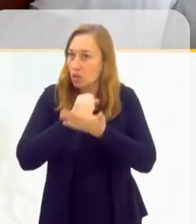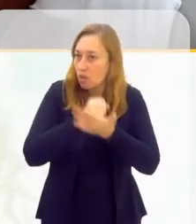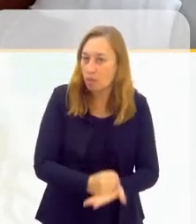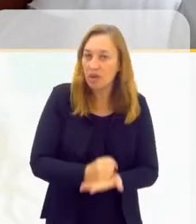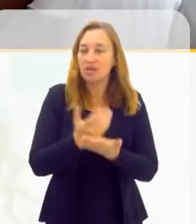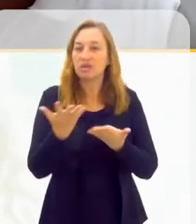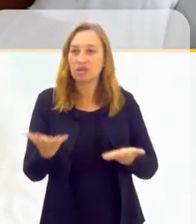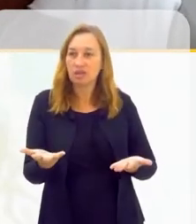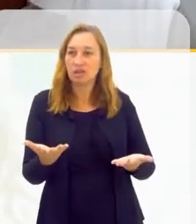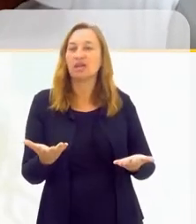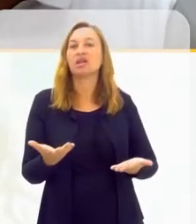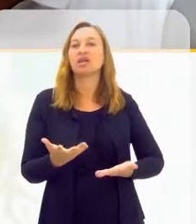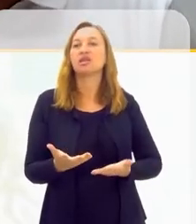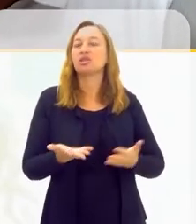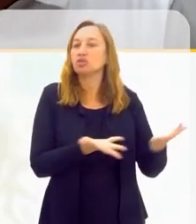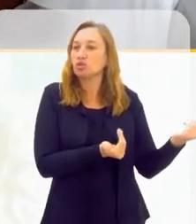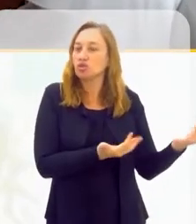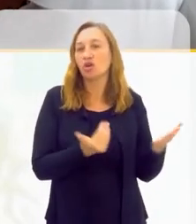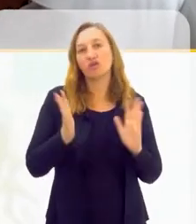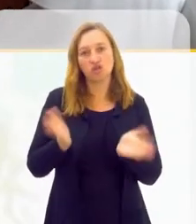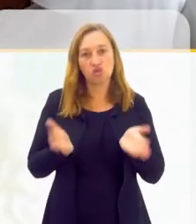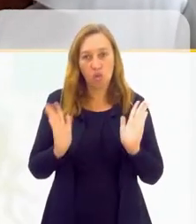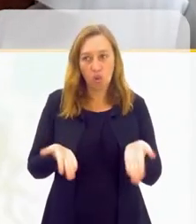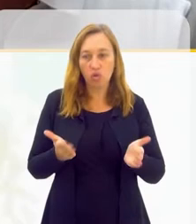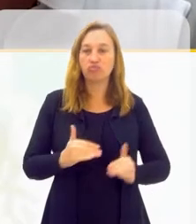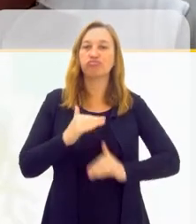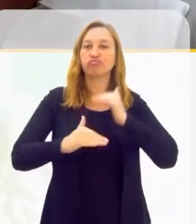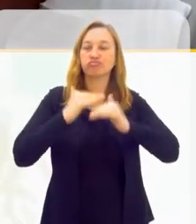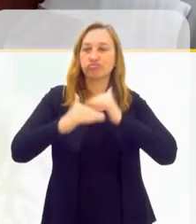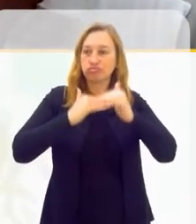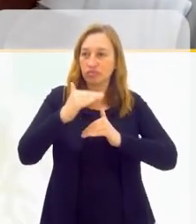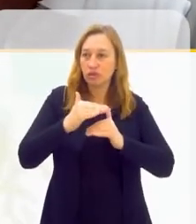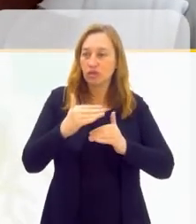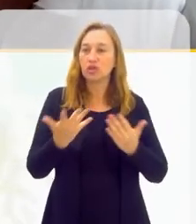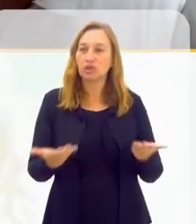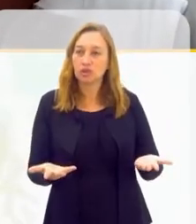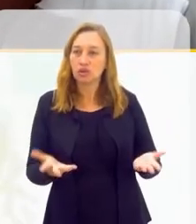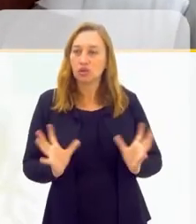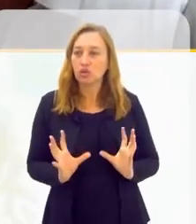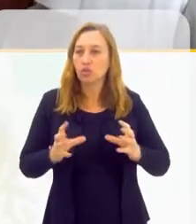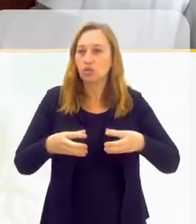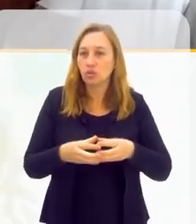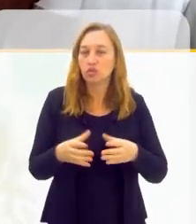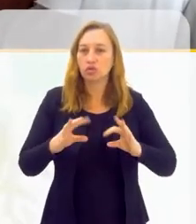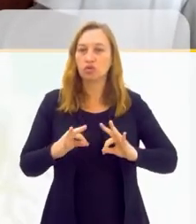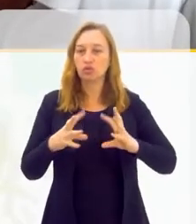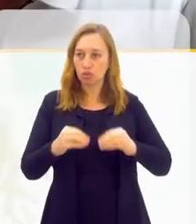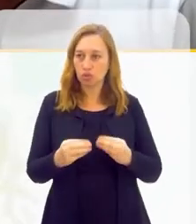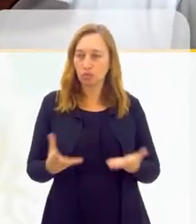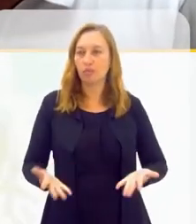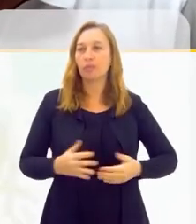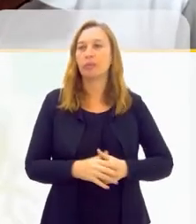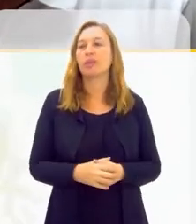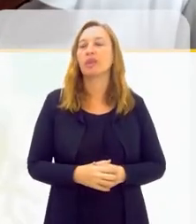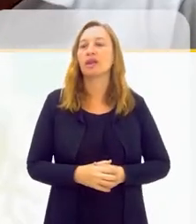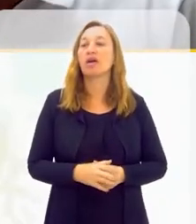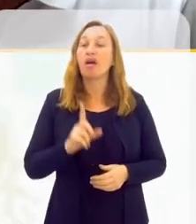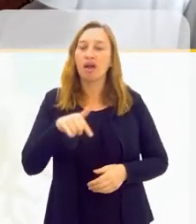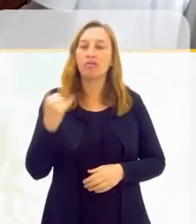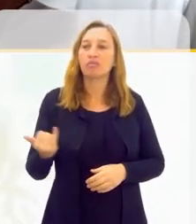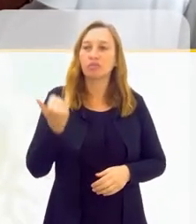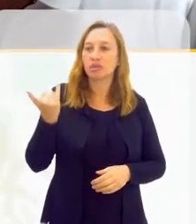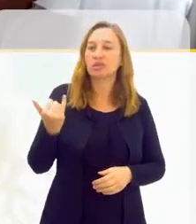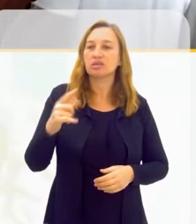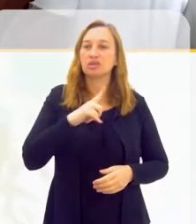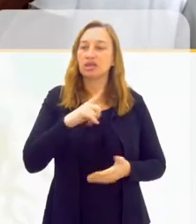peso mais relevante na vida dos jovens de hoje em dia, no desenvolvimento de valores, de um conjunto de competências. E,